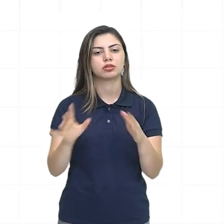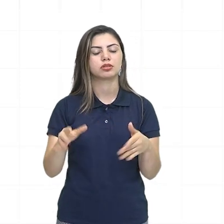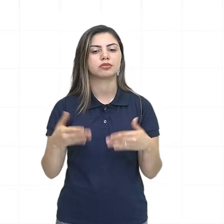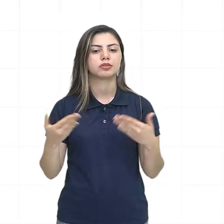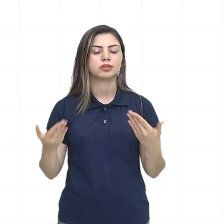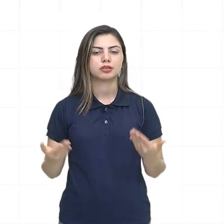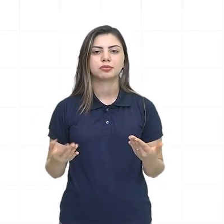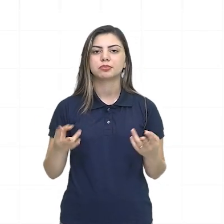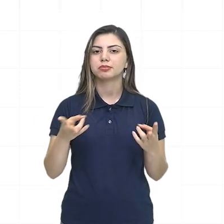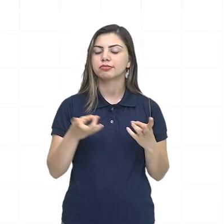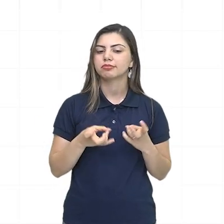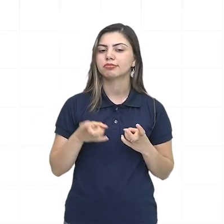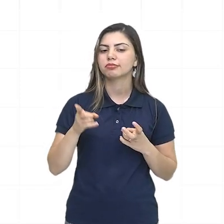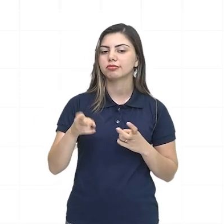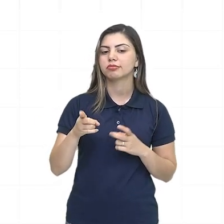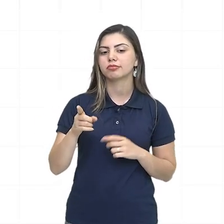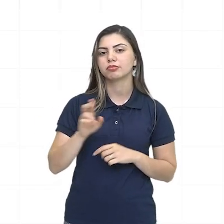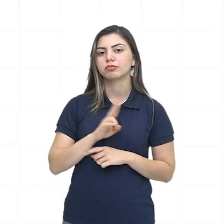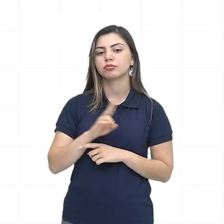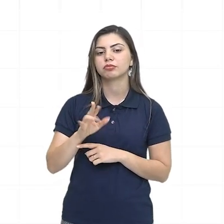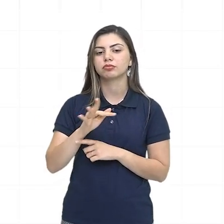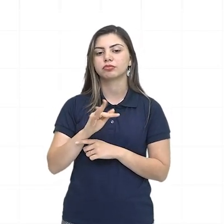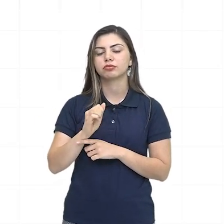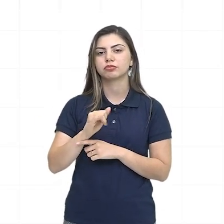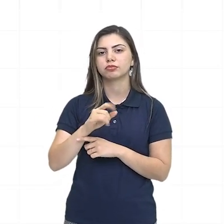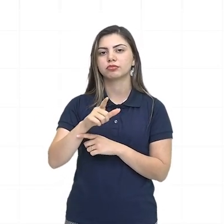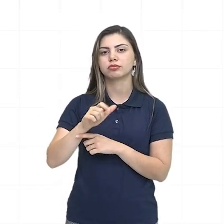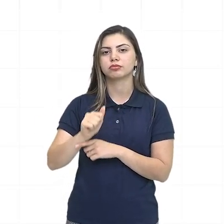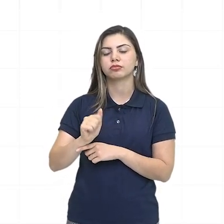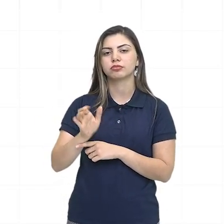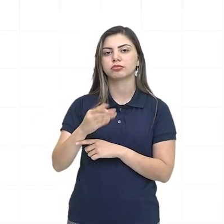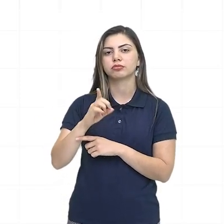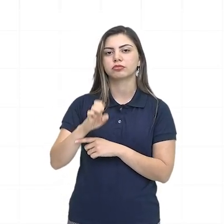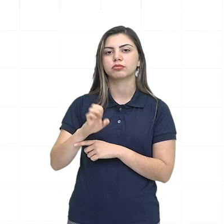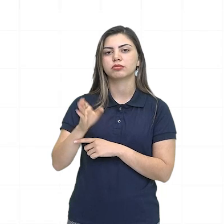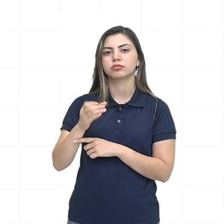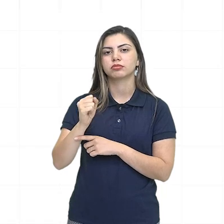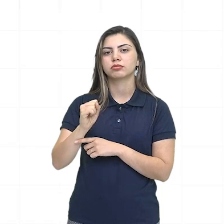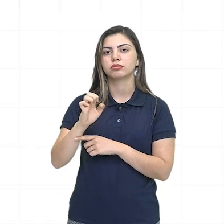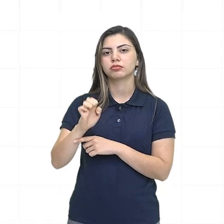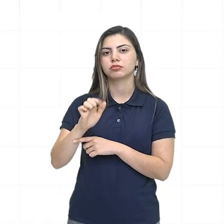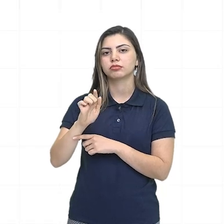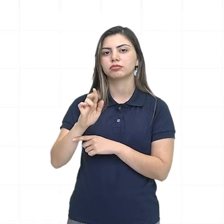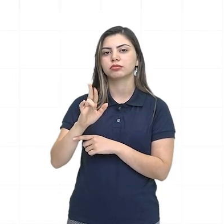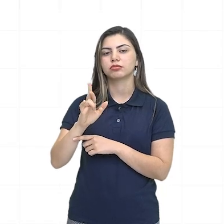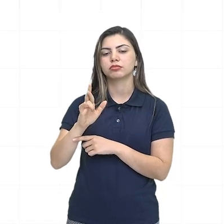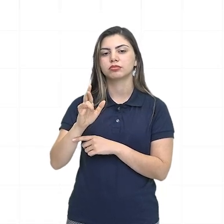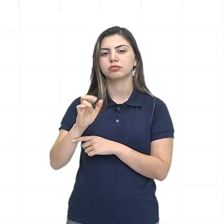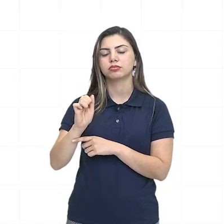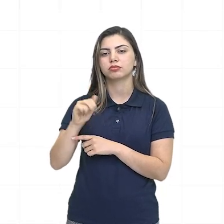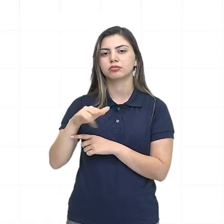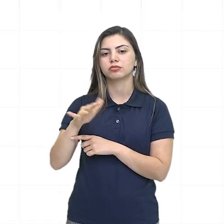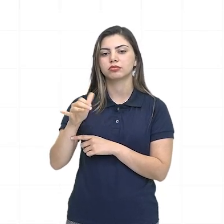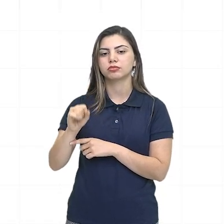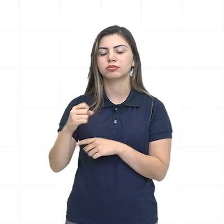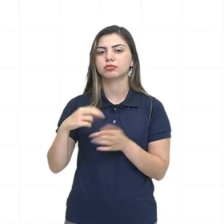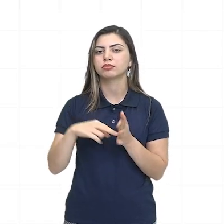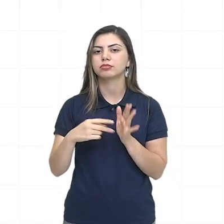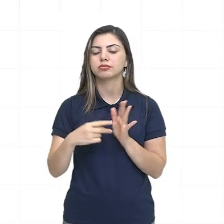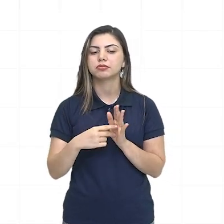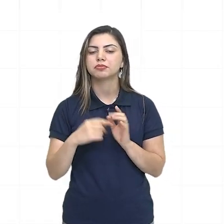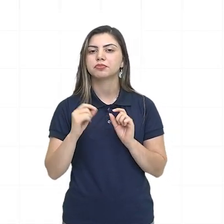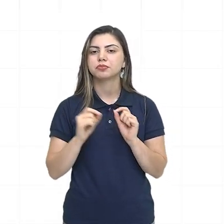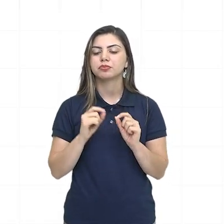também essa faixa ela é chamada de faixa de segurança também. Simboliza ali que precisa ter